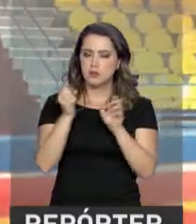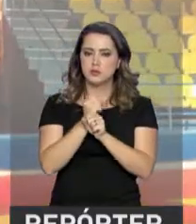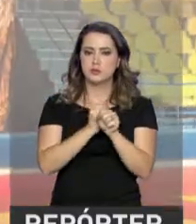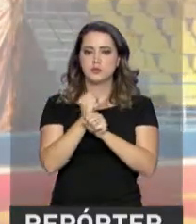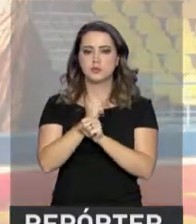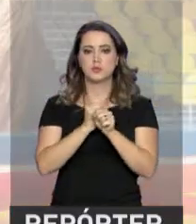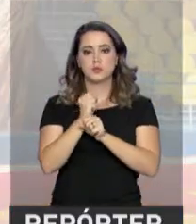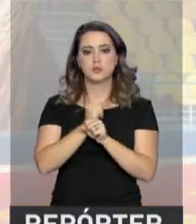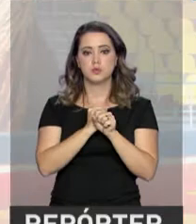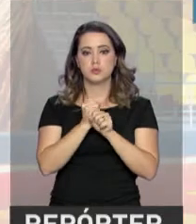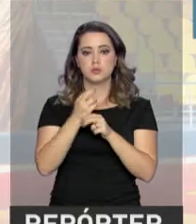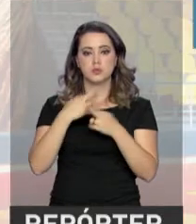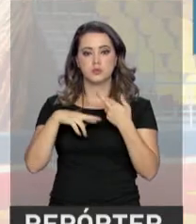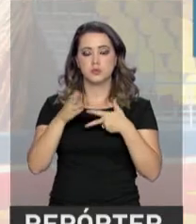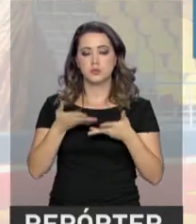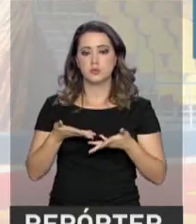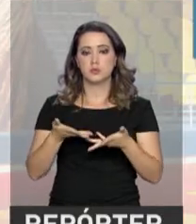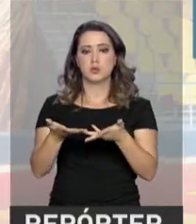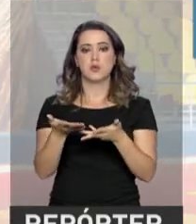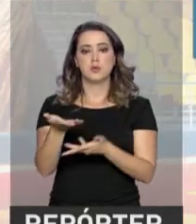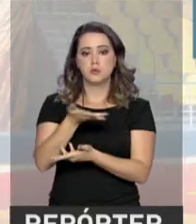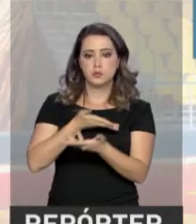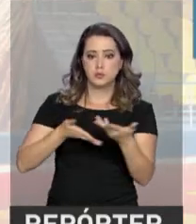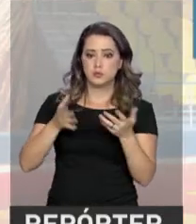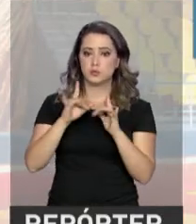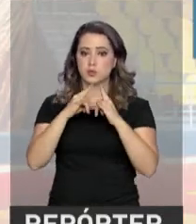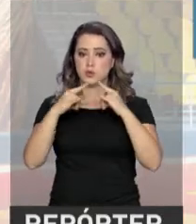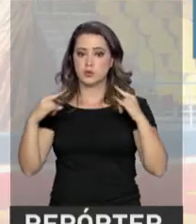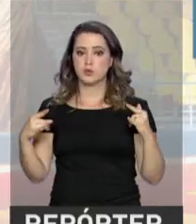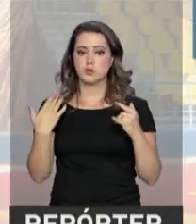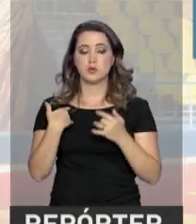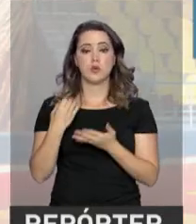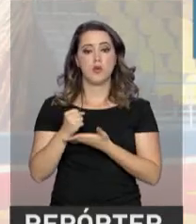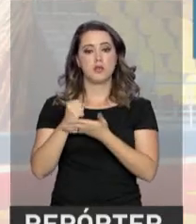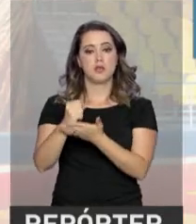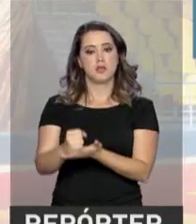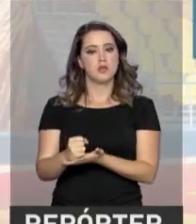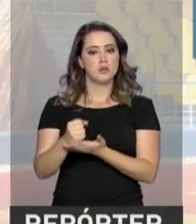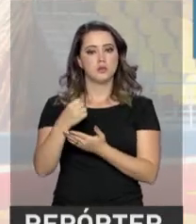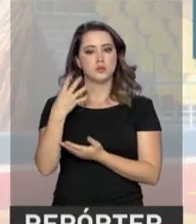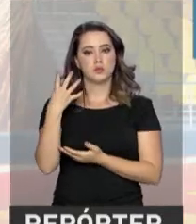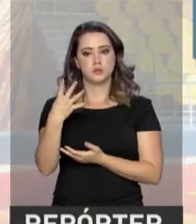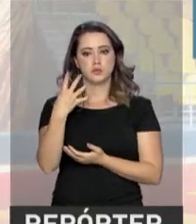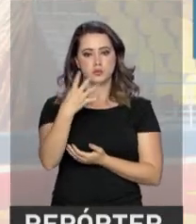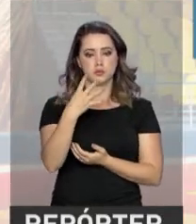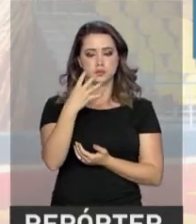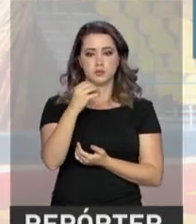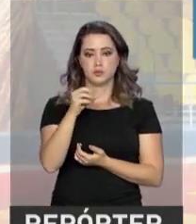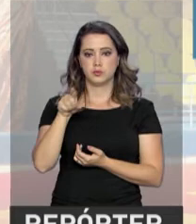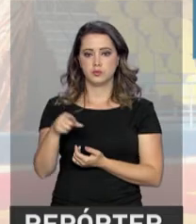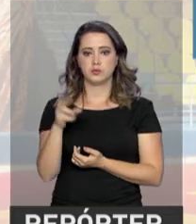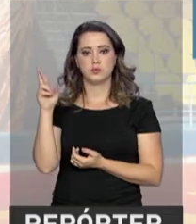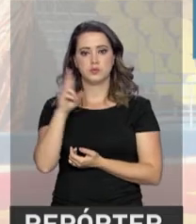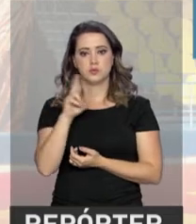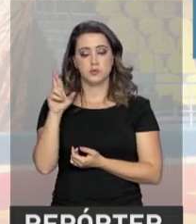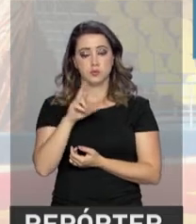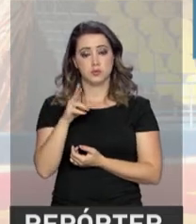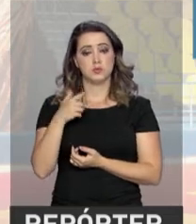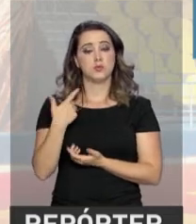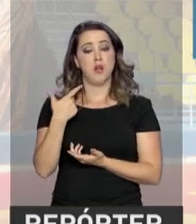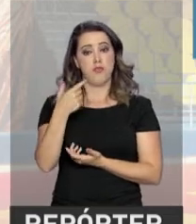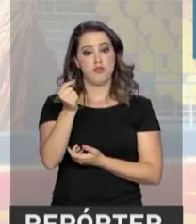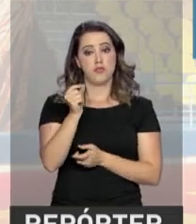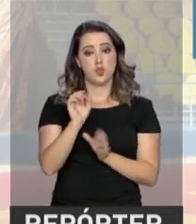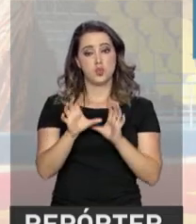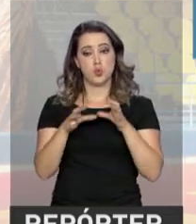o prêmio funarte para circulação de espetáculos circenses serão destinados 440 mil reais a 20